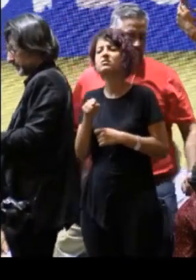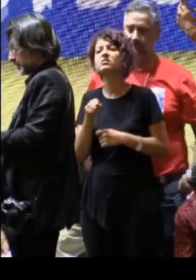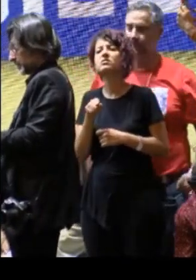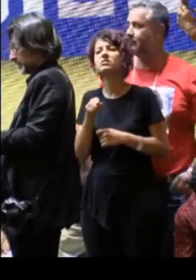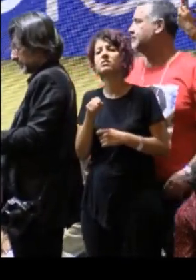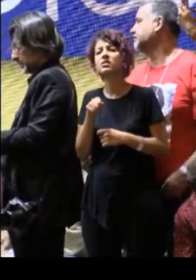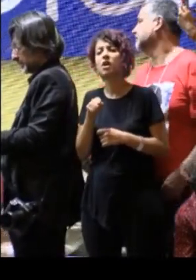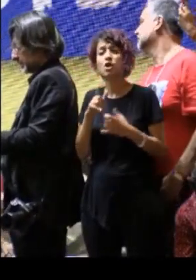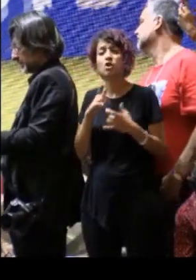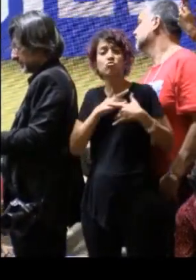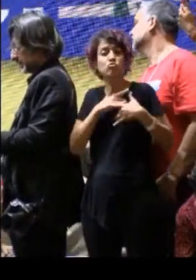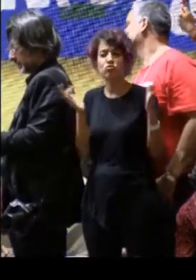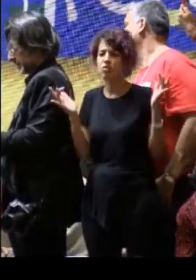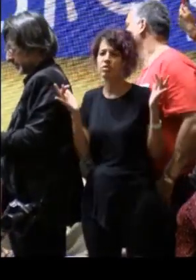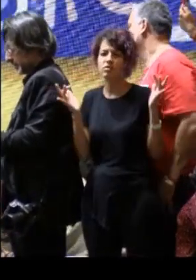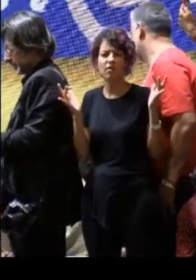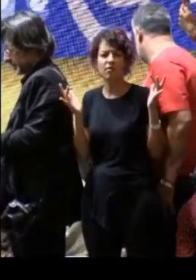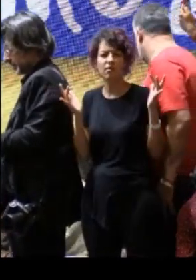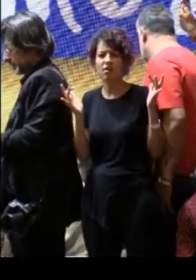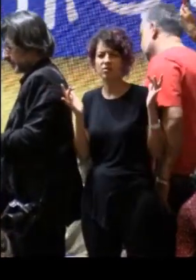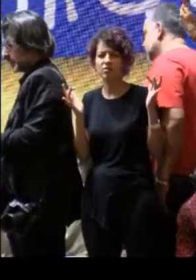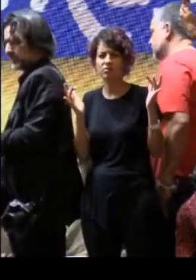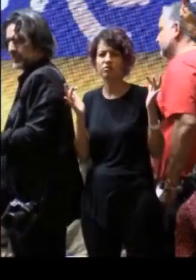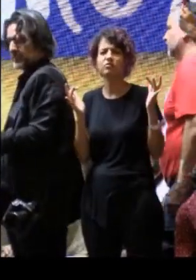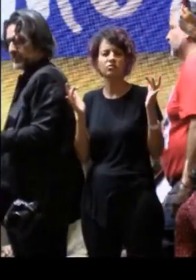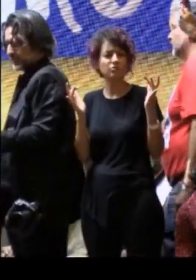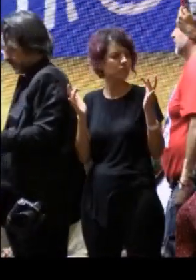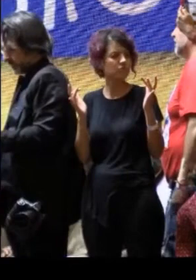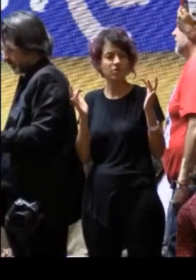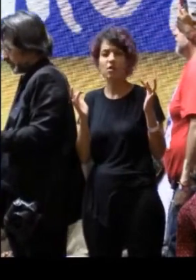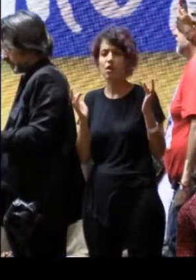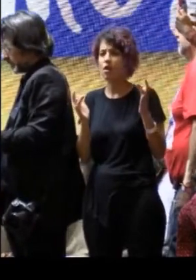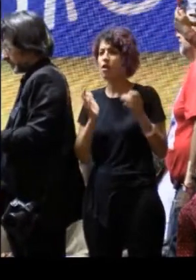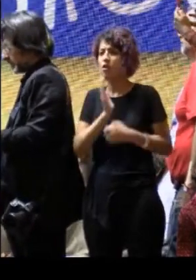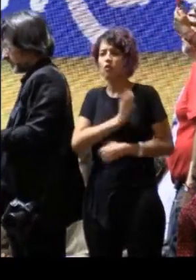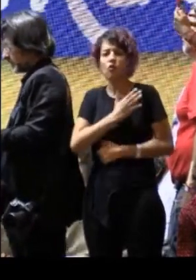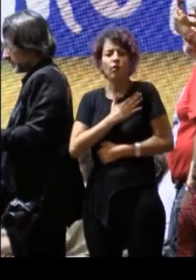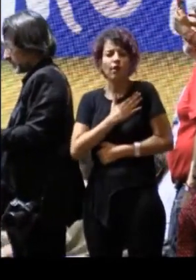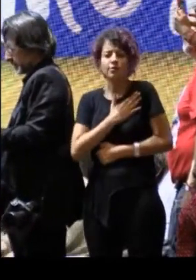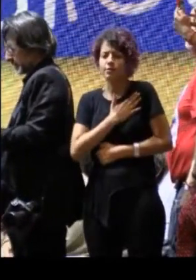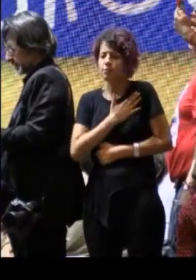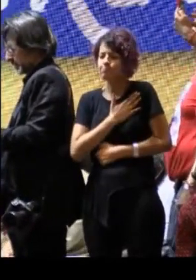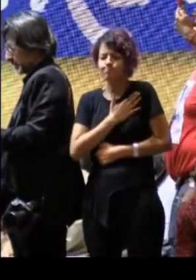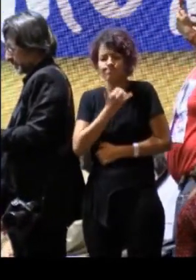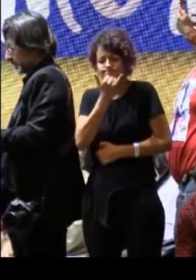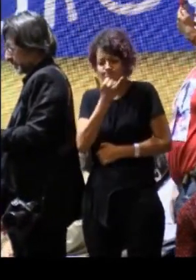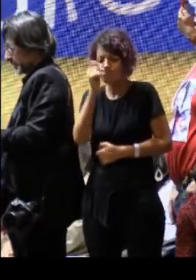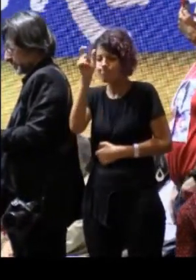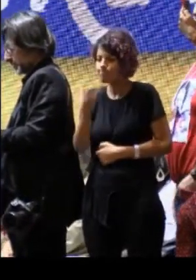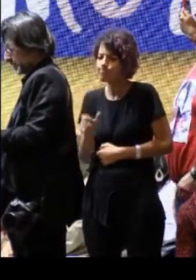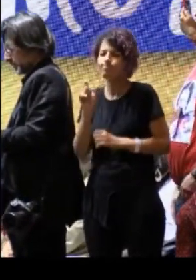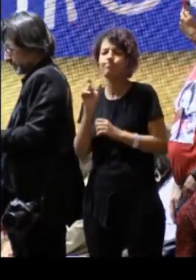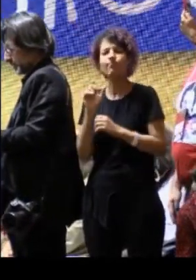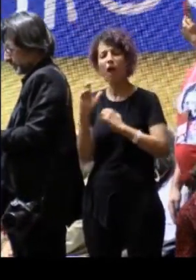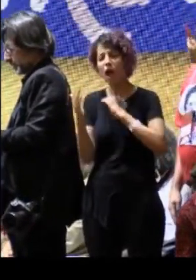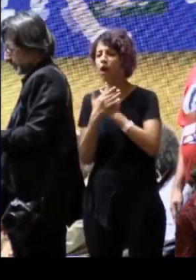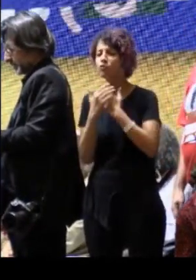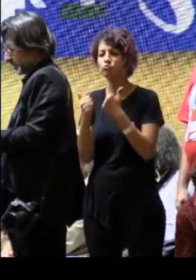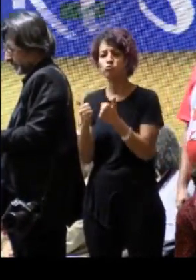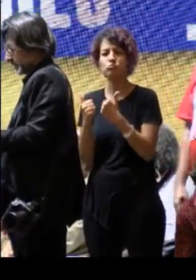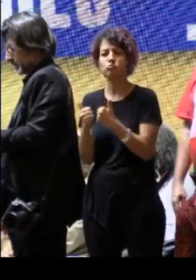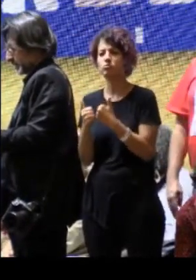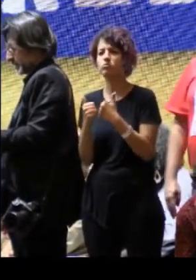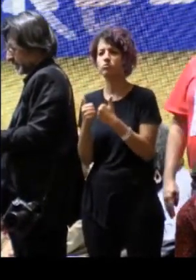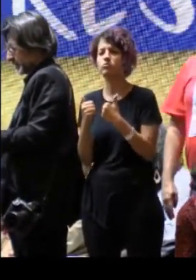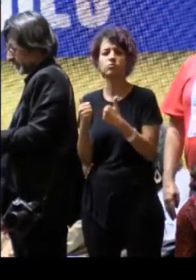solidariedade impagável, Xixo. De coração, você não existe, meu querido. Porque de